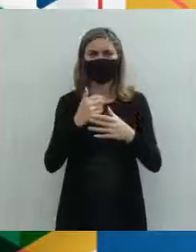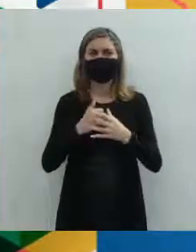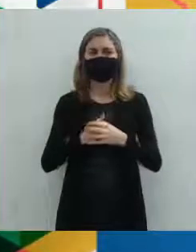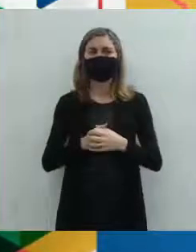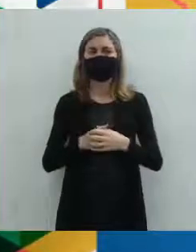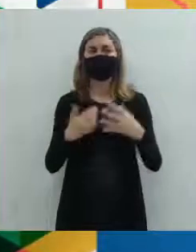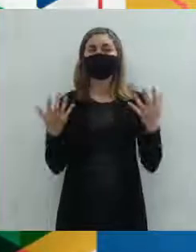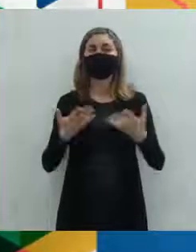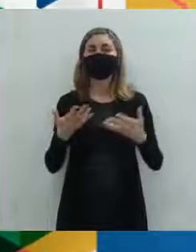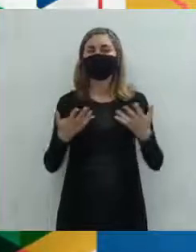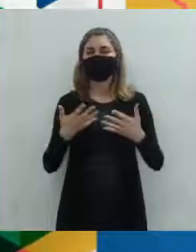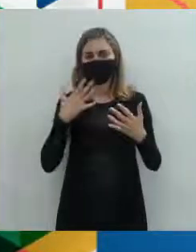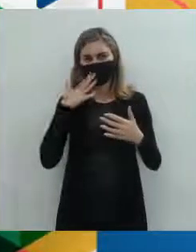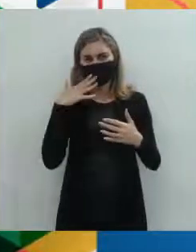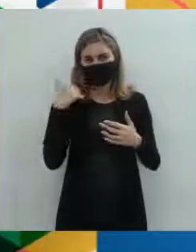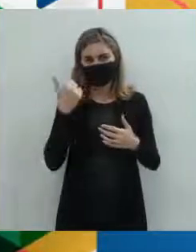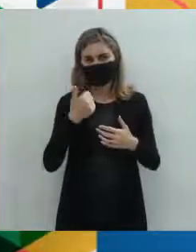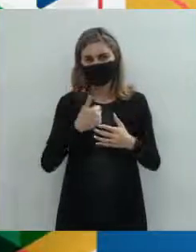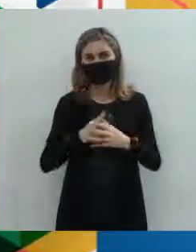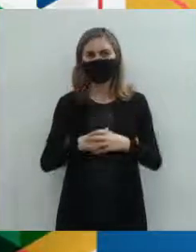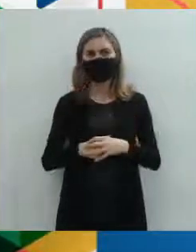E agora, melhorou?